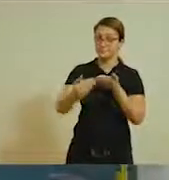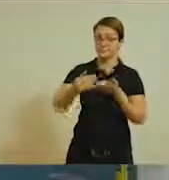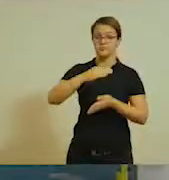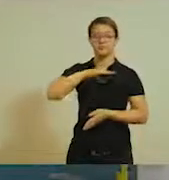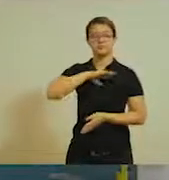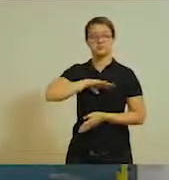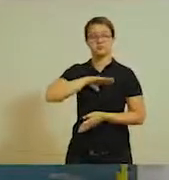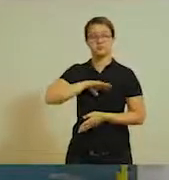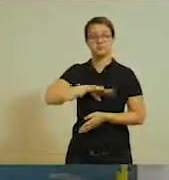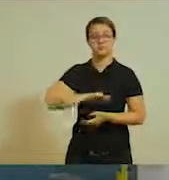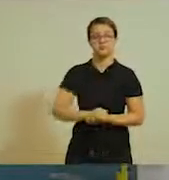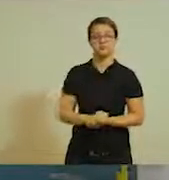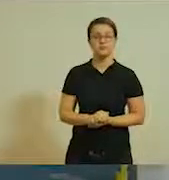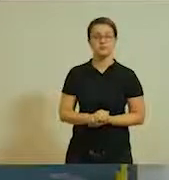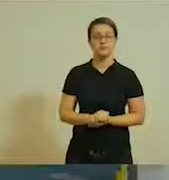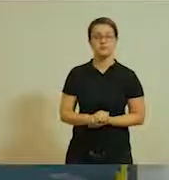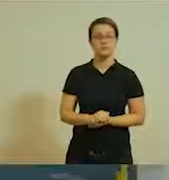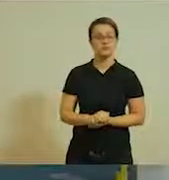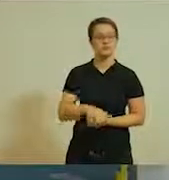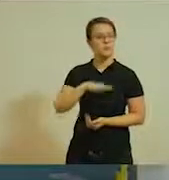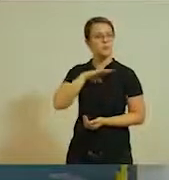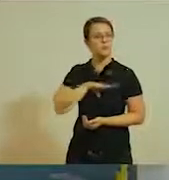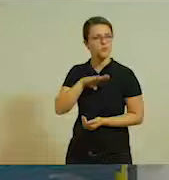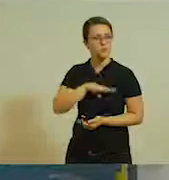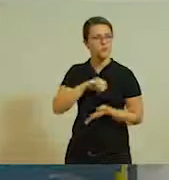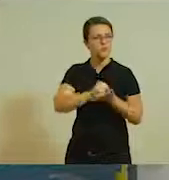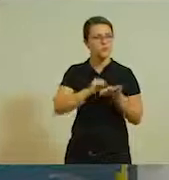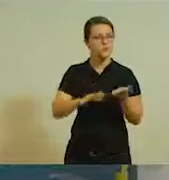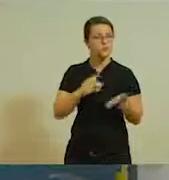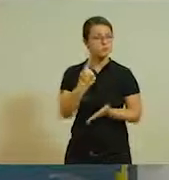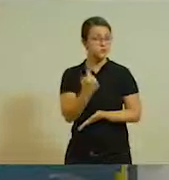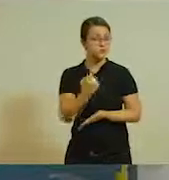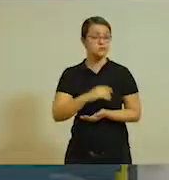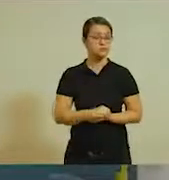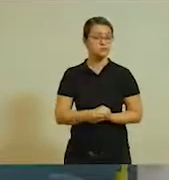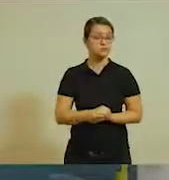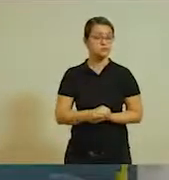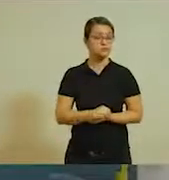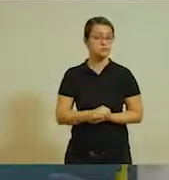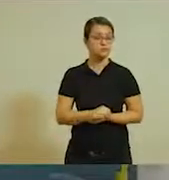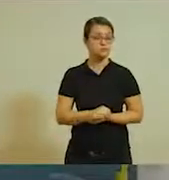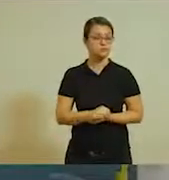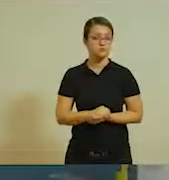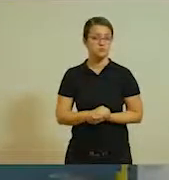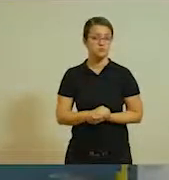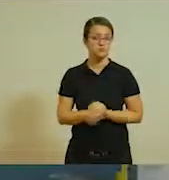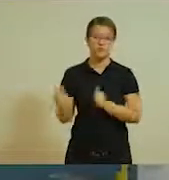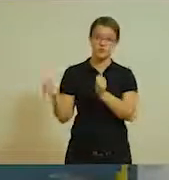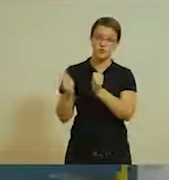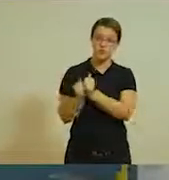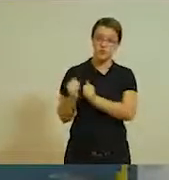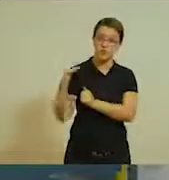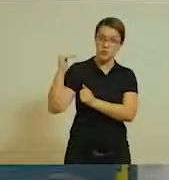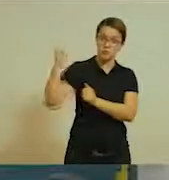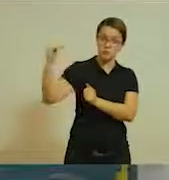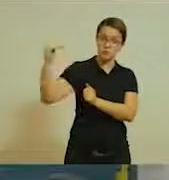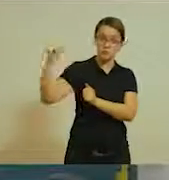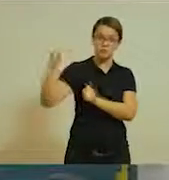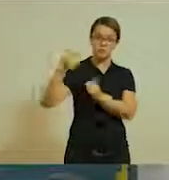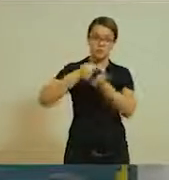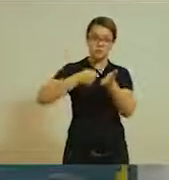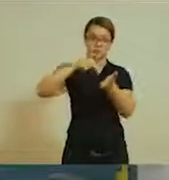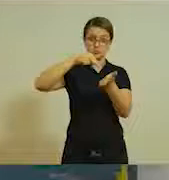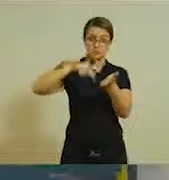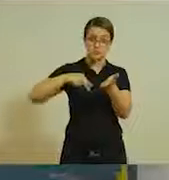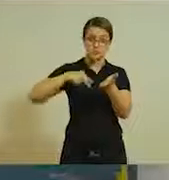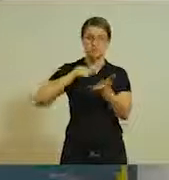Vamos iniciar com Língua Portuguesa. Em Língua Portuguesa, na atividade 1, vocês vão ler, com a ajuda de um adulto em sua casa, o